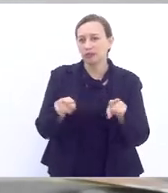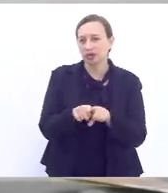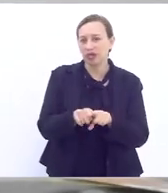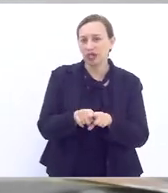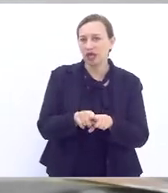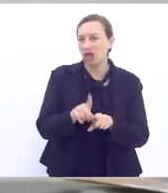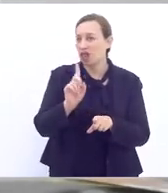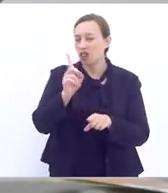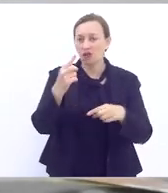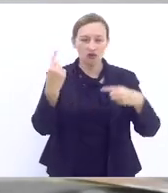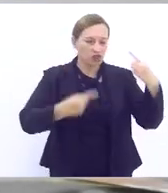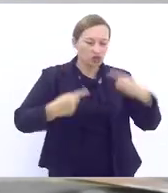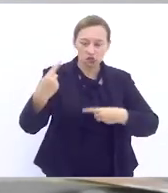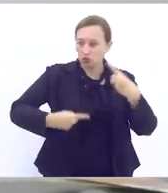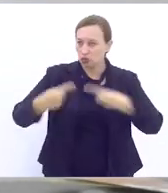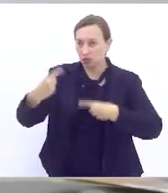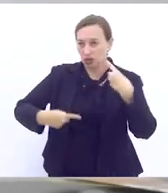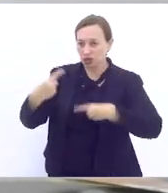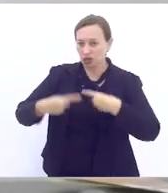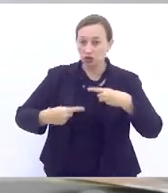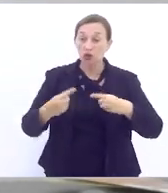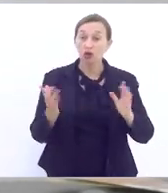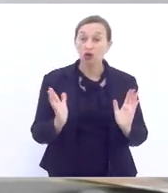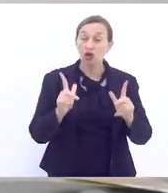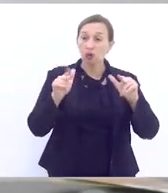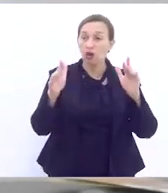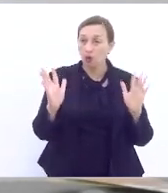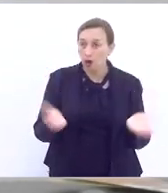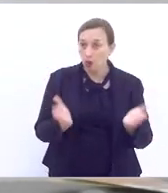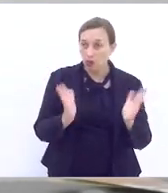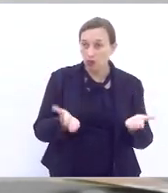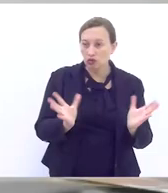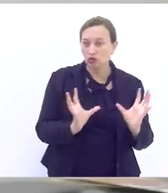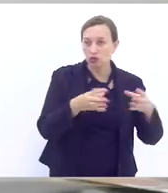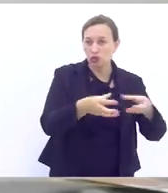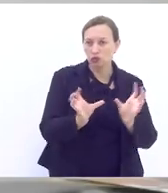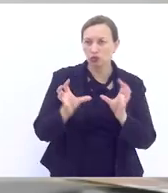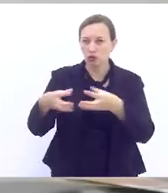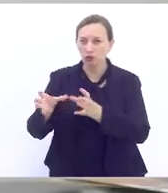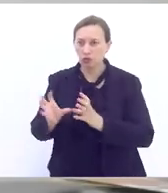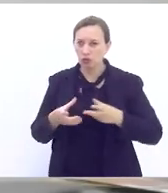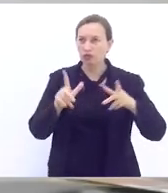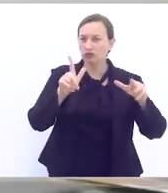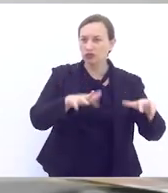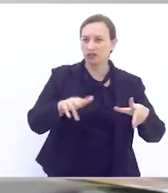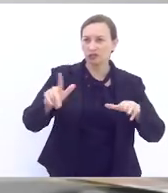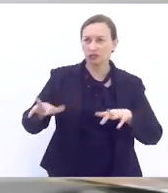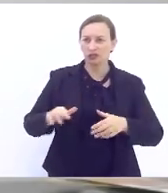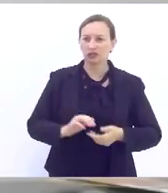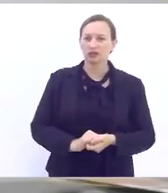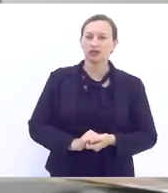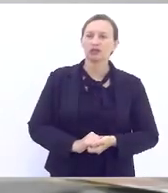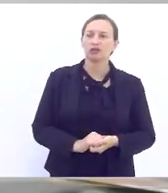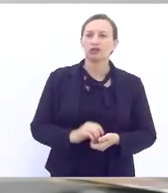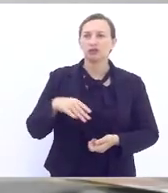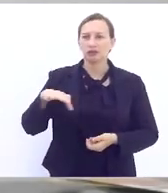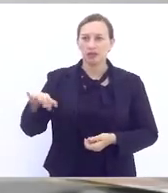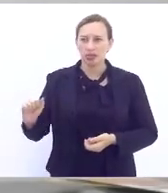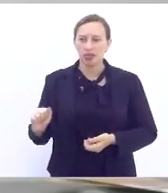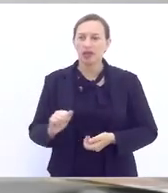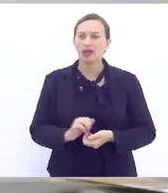planos de cargos distintos o que tem um no Inea tem outro no Dr e tem outro no Instituto